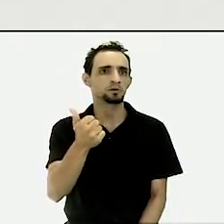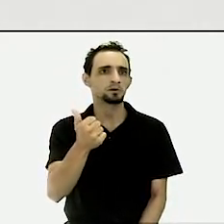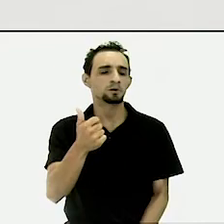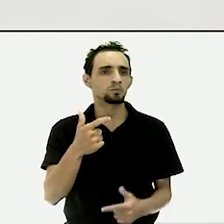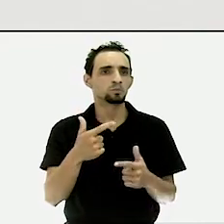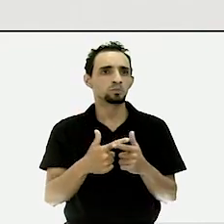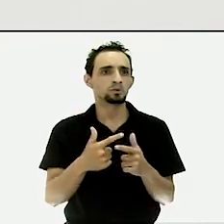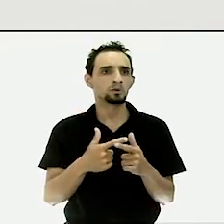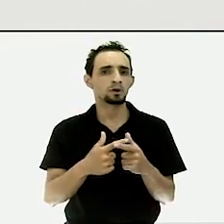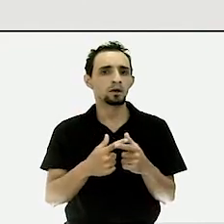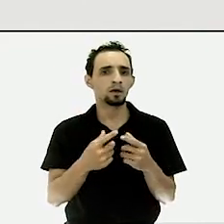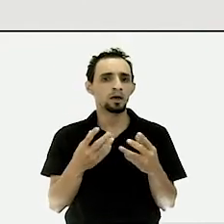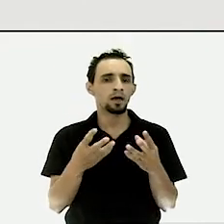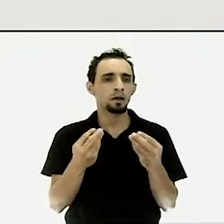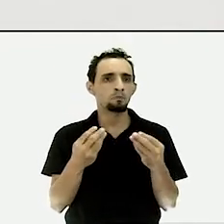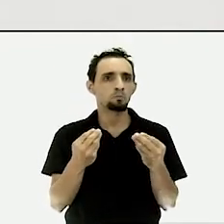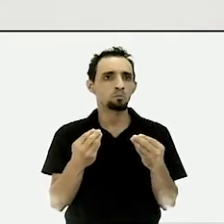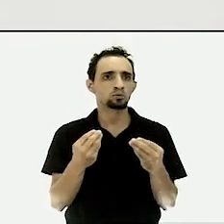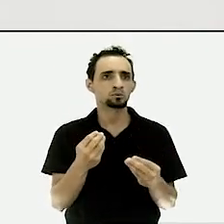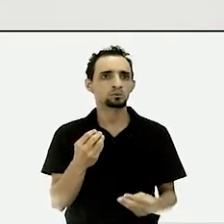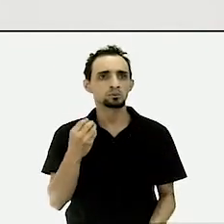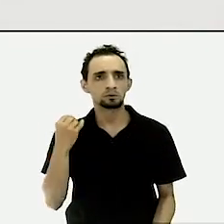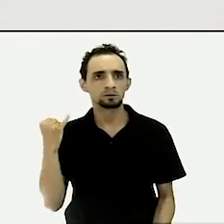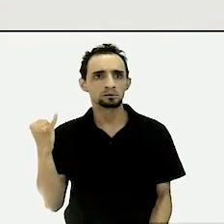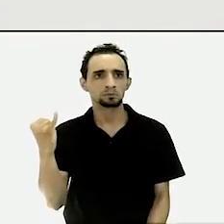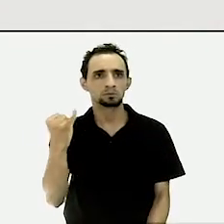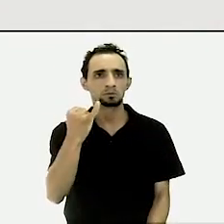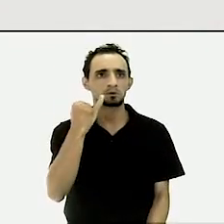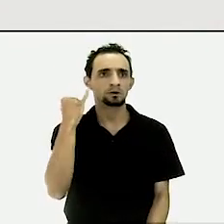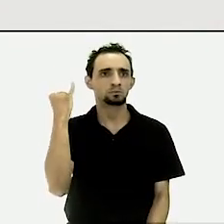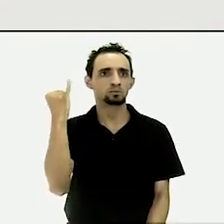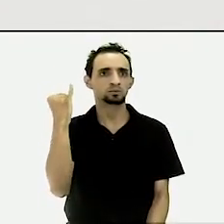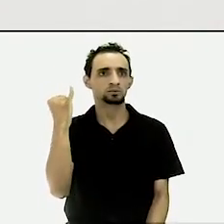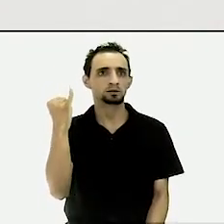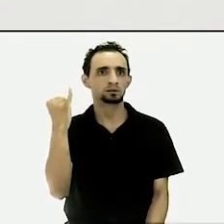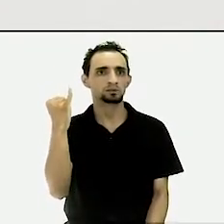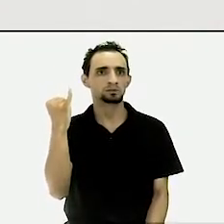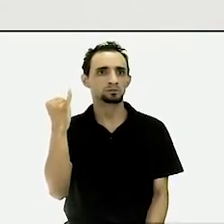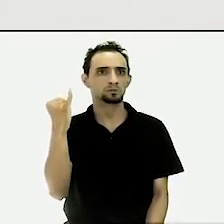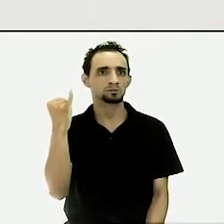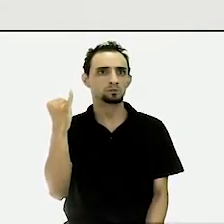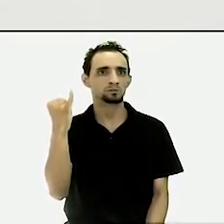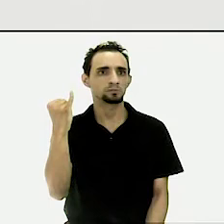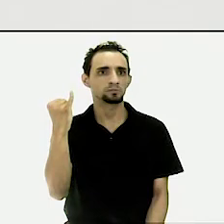porque não se reduz a bater, não tapa, dá uma, tacar uma...